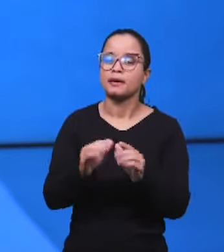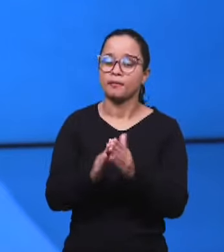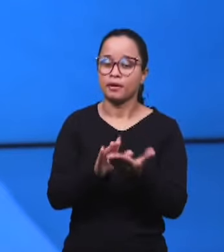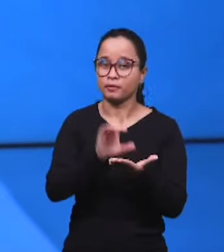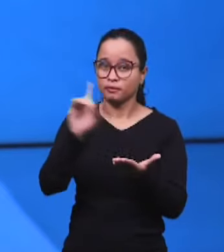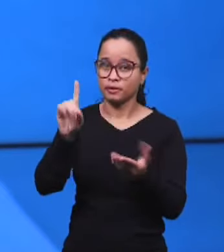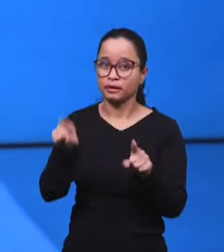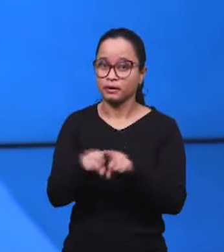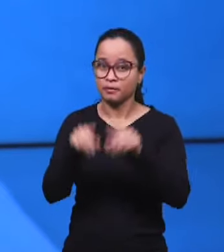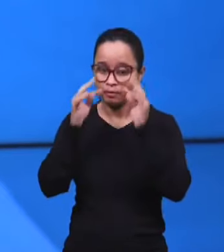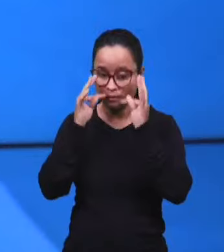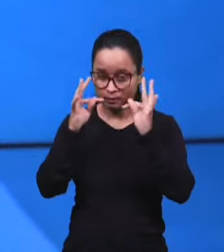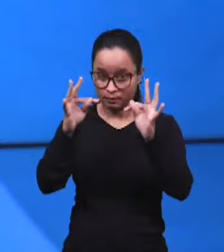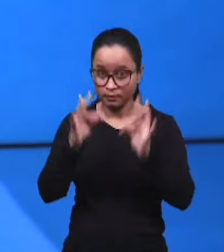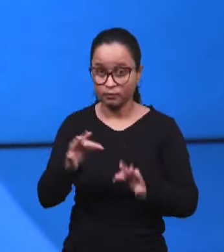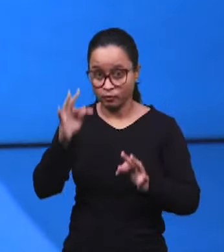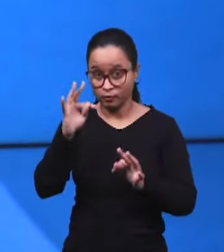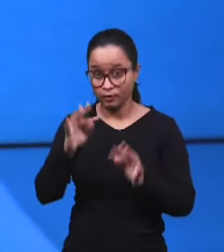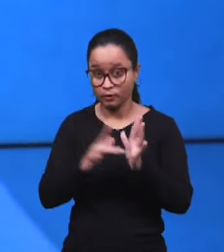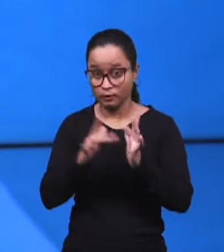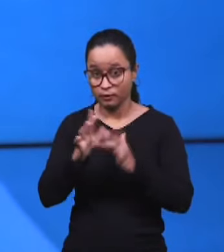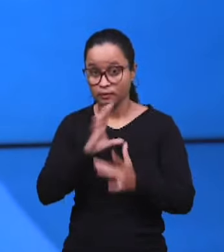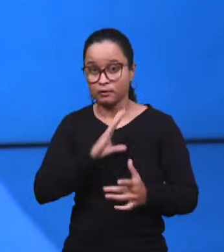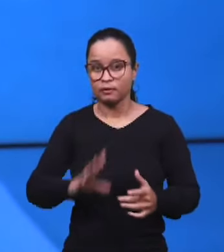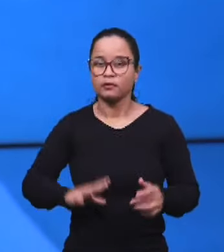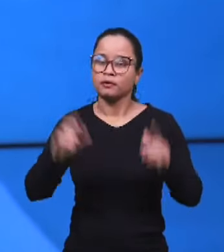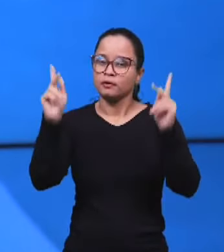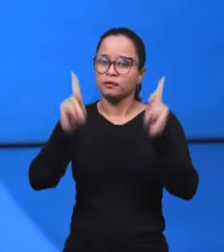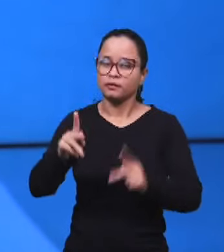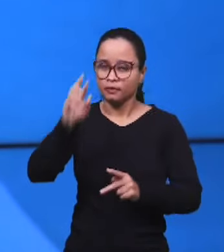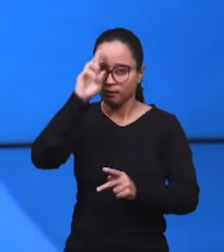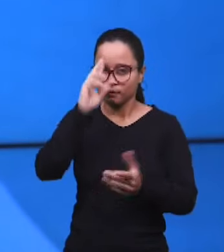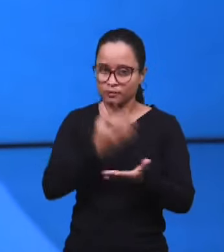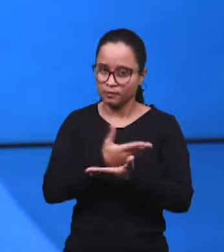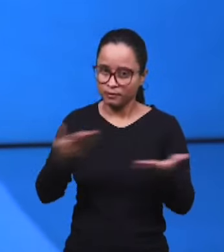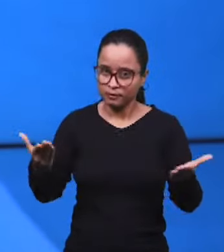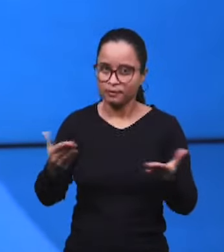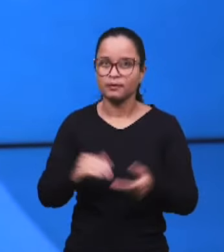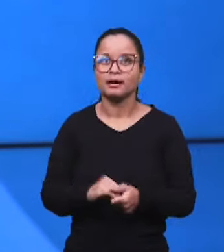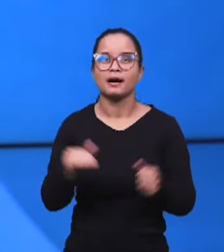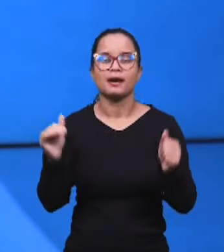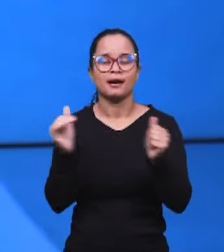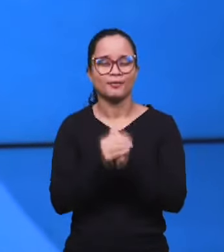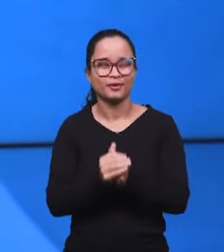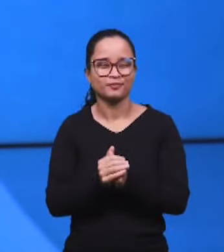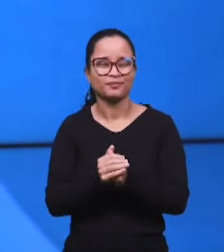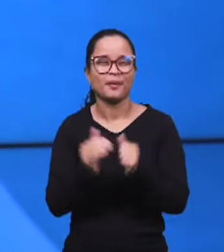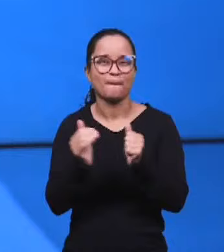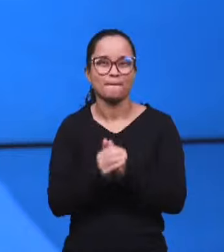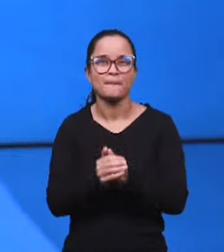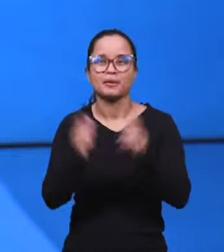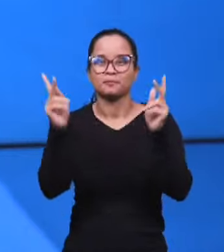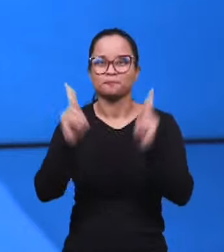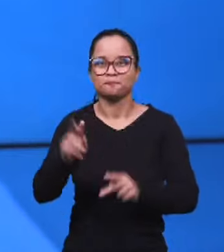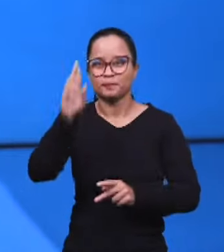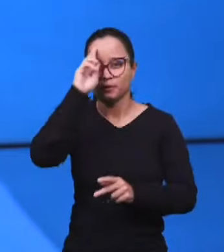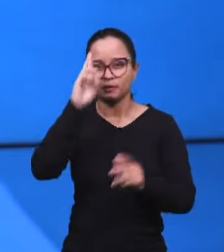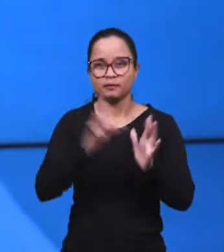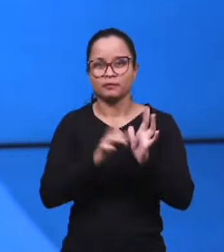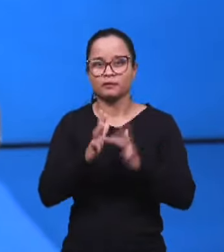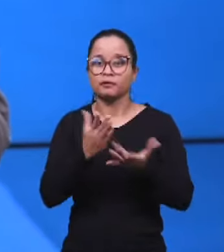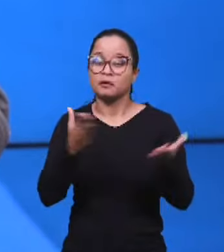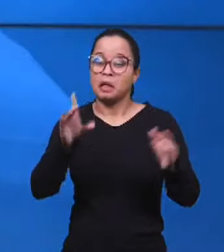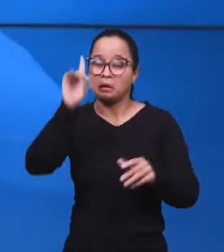Deus e pelo testemunho de Jesus Cristo. A paz do Senhor Jesus, irmãos. Amém, irmã? A paz do Senhor Jesus. Deus te